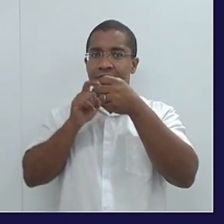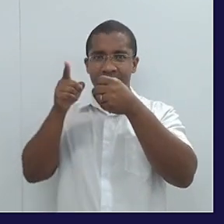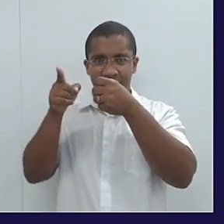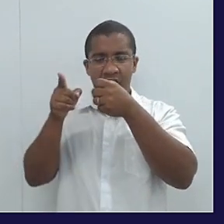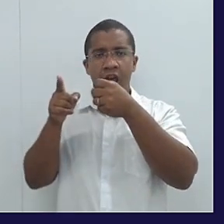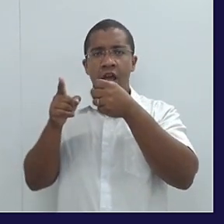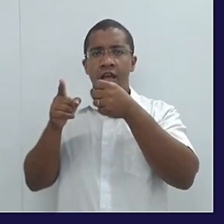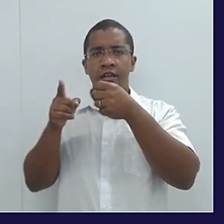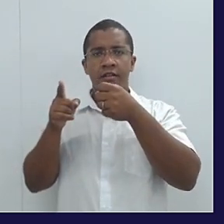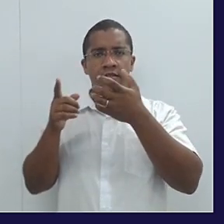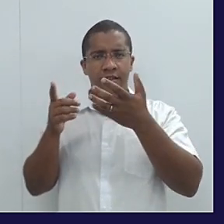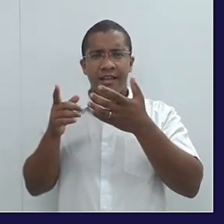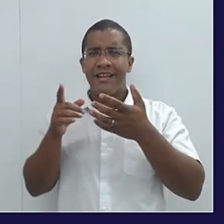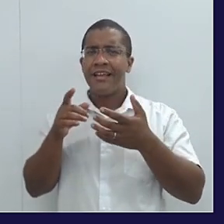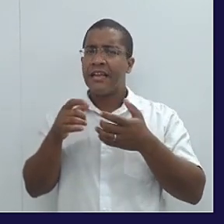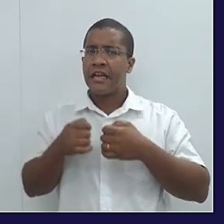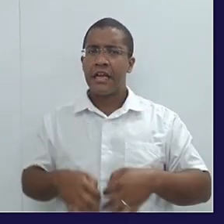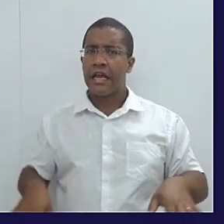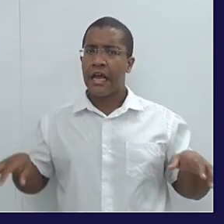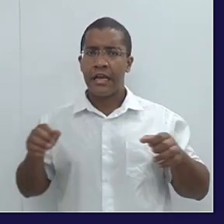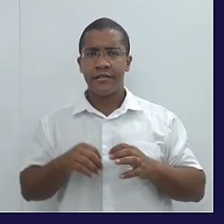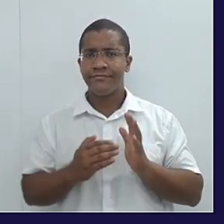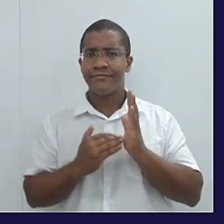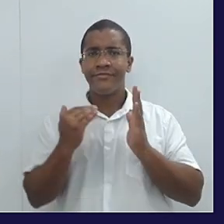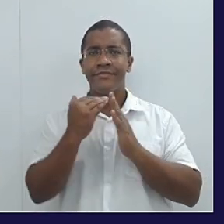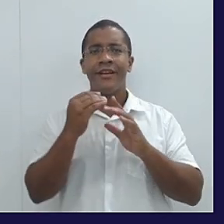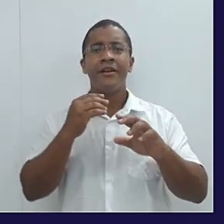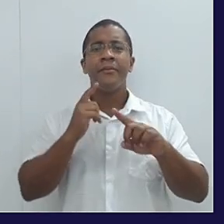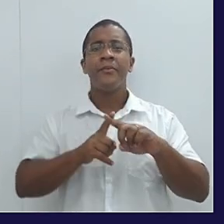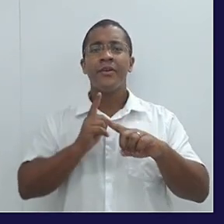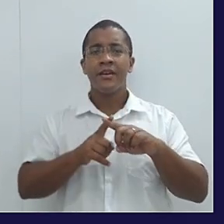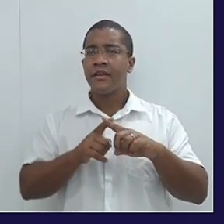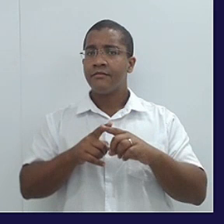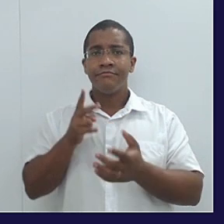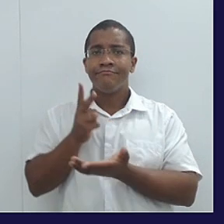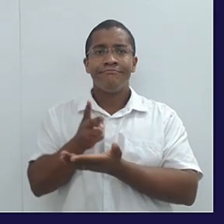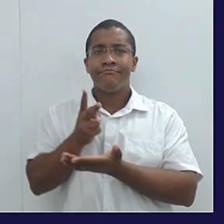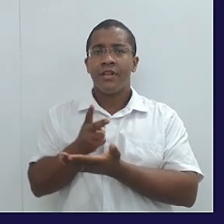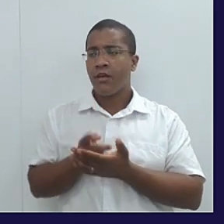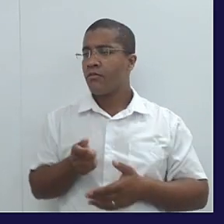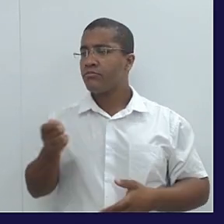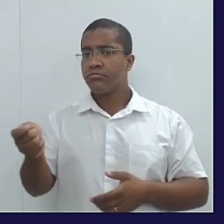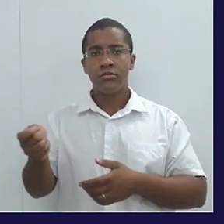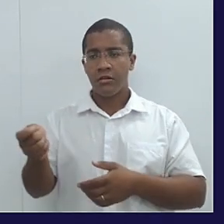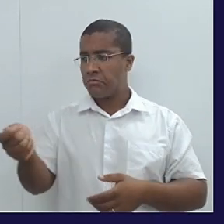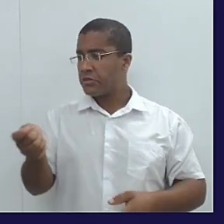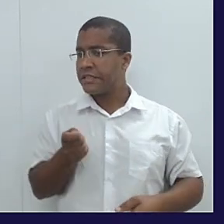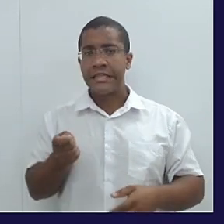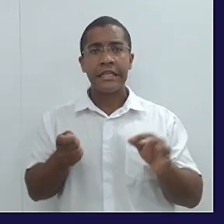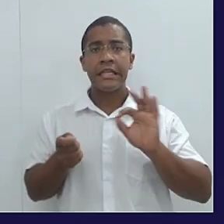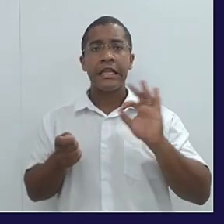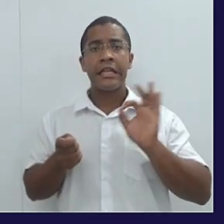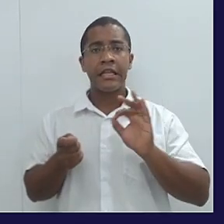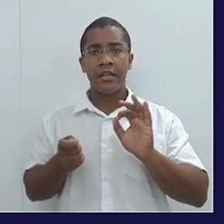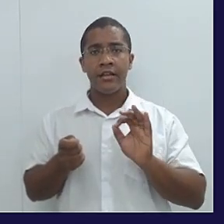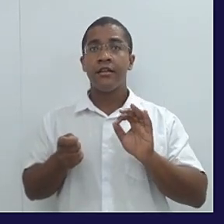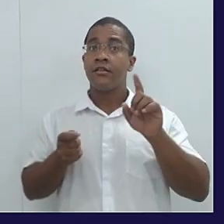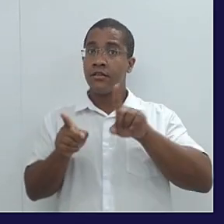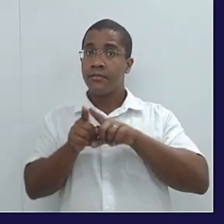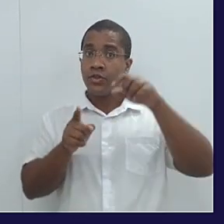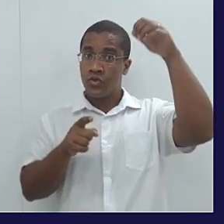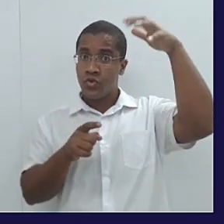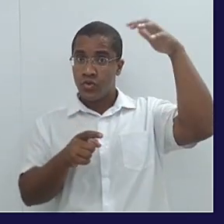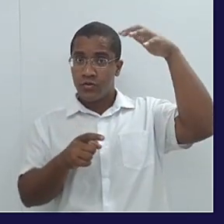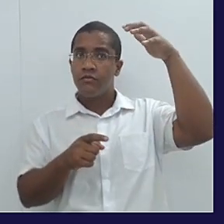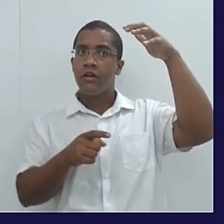geladeira, freezer, né, são os grandes vilões, porque eles passam praticamente o tempo todo ligado. E chuveiro elétrico também tem